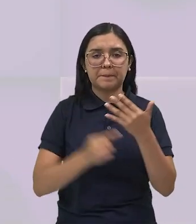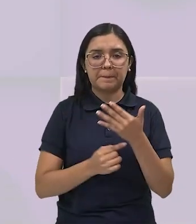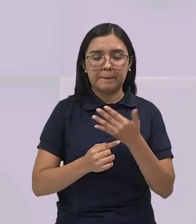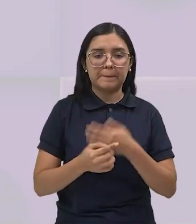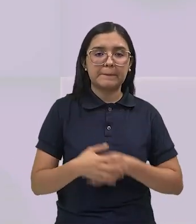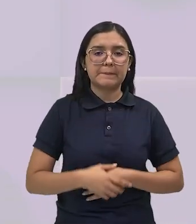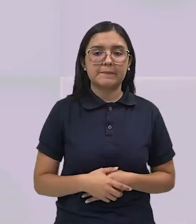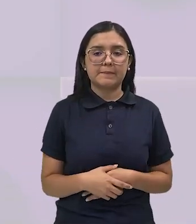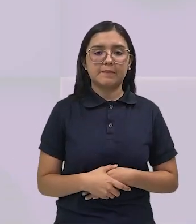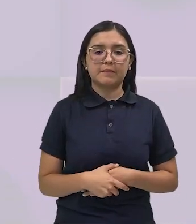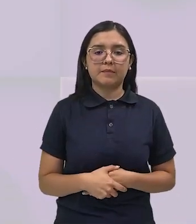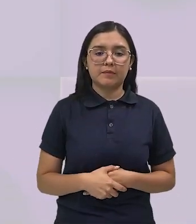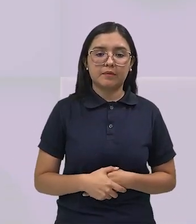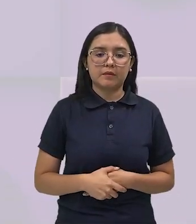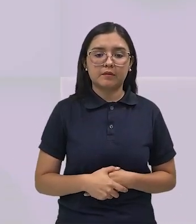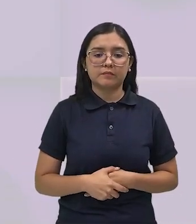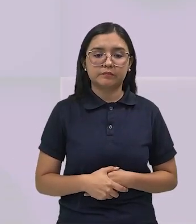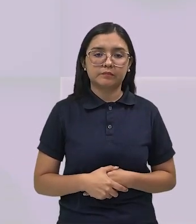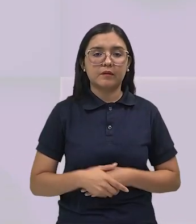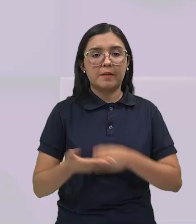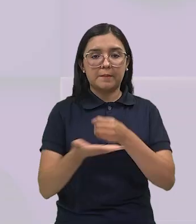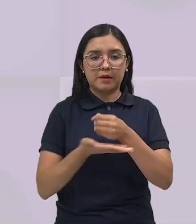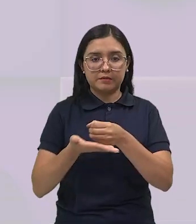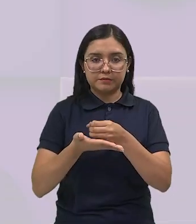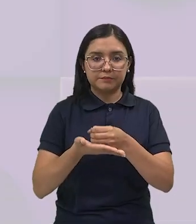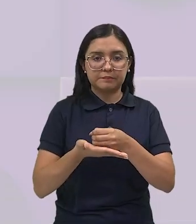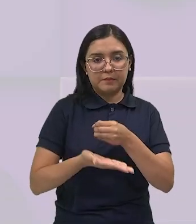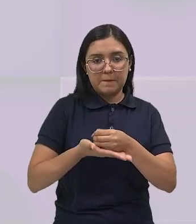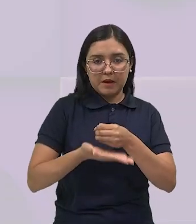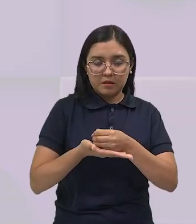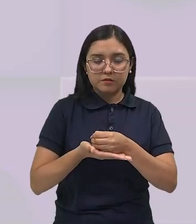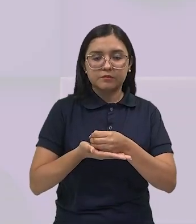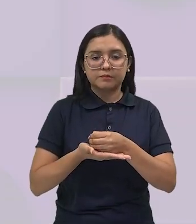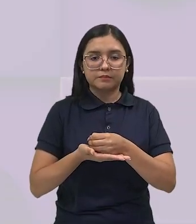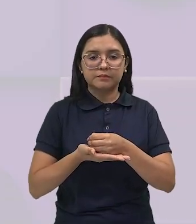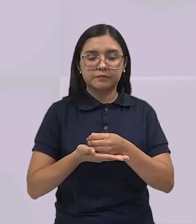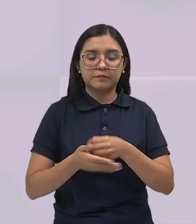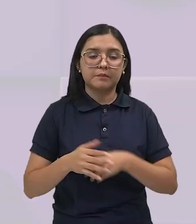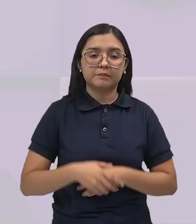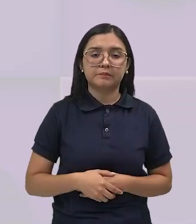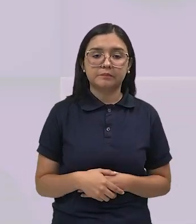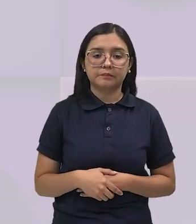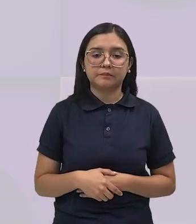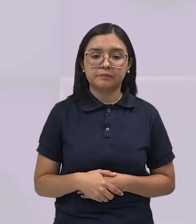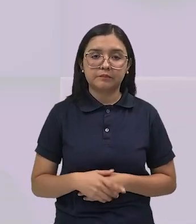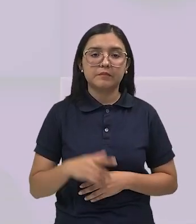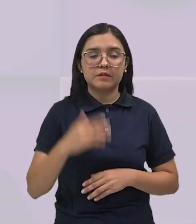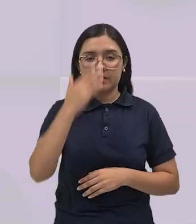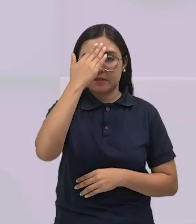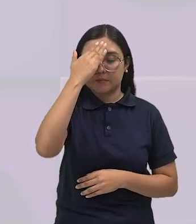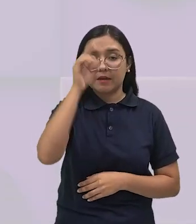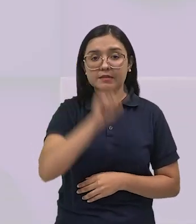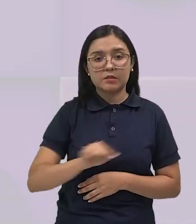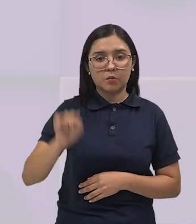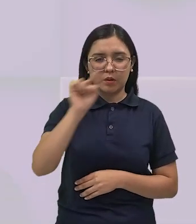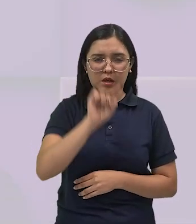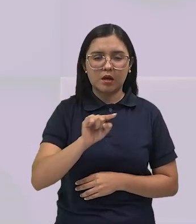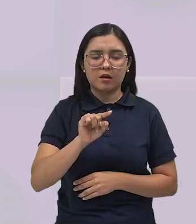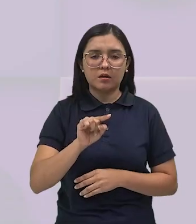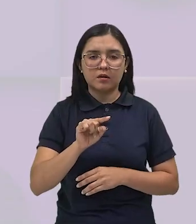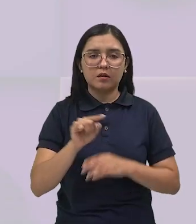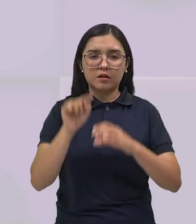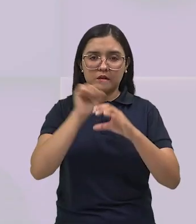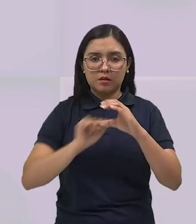né? O sustento dele, já sabemos que é uma área circular, né? E